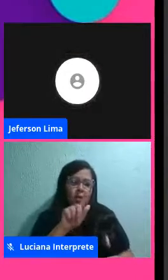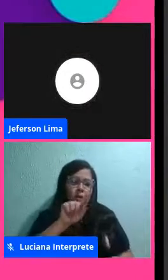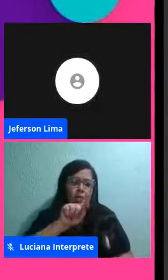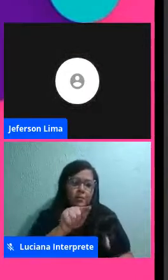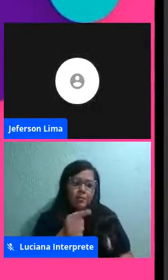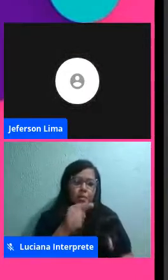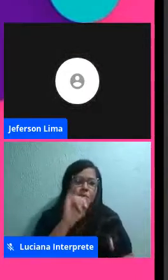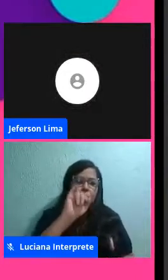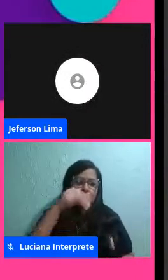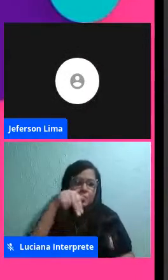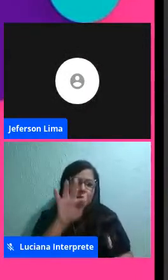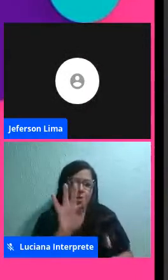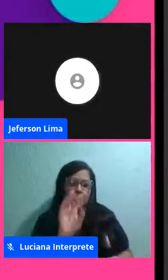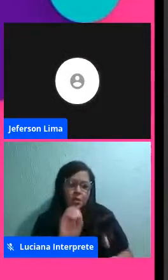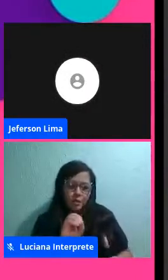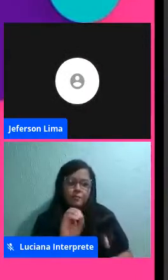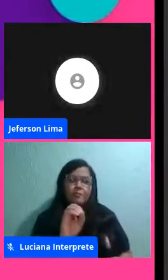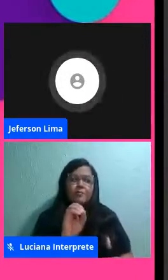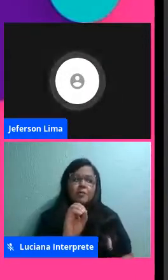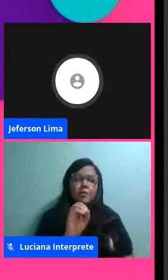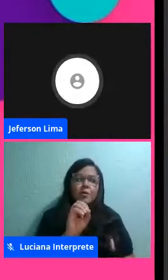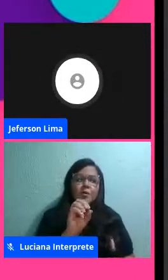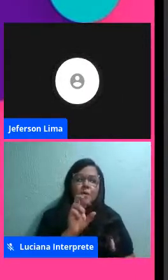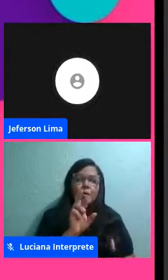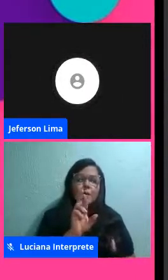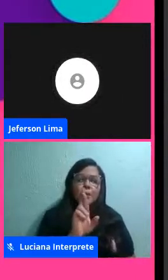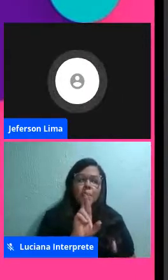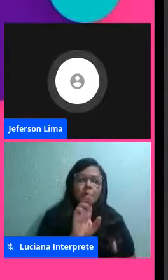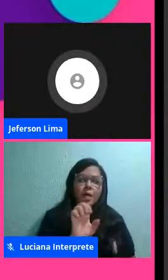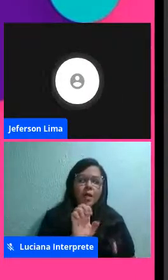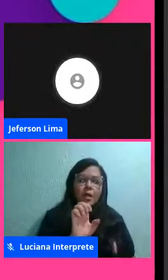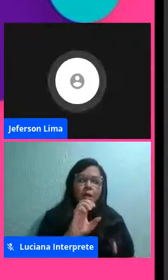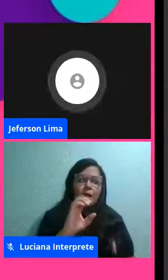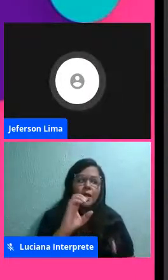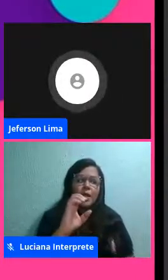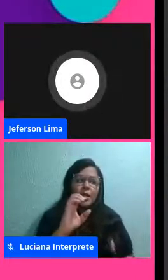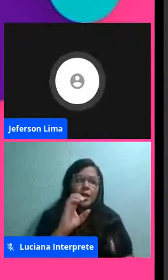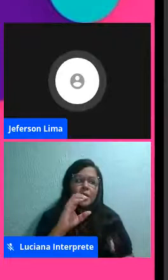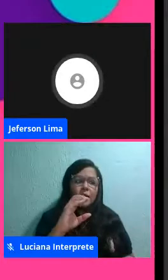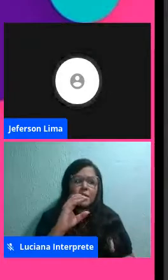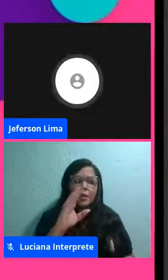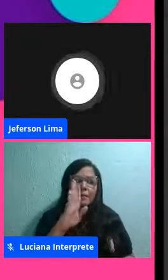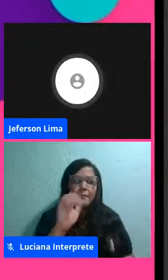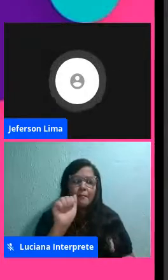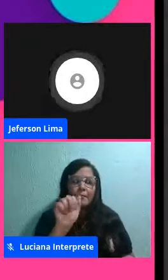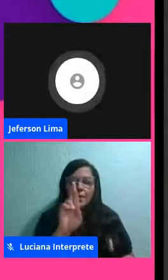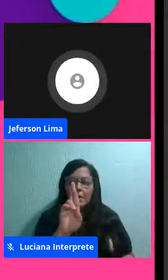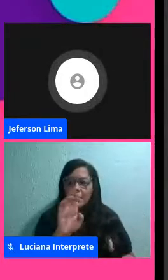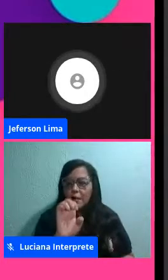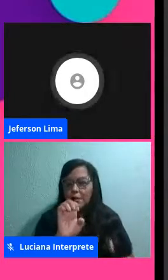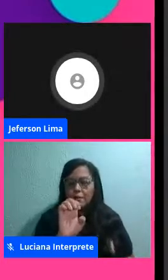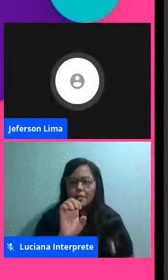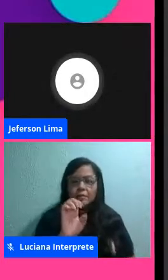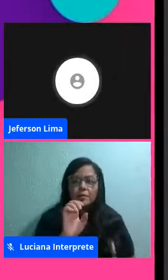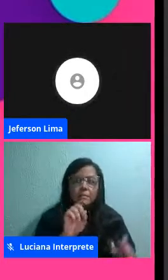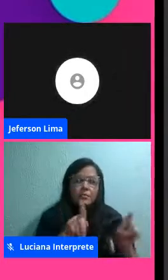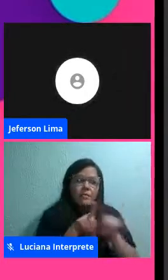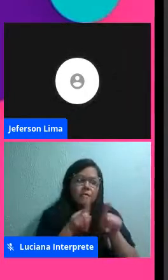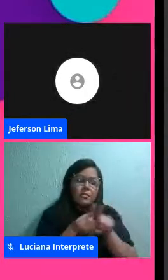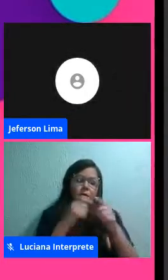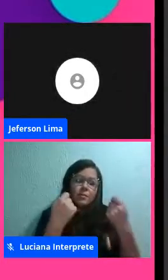recbody. Certo? Só pra gente ver depois que tiver terminado. Mas a gente já tem que gravar alguma informação